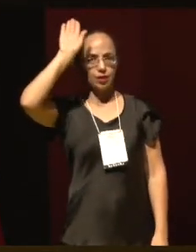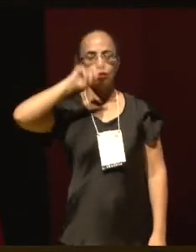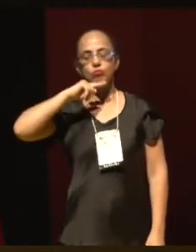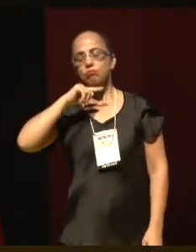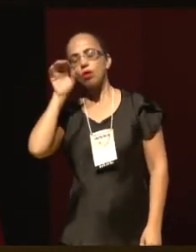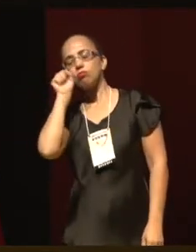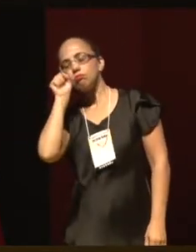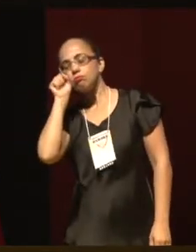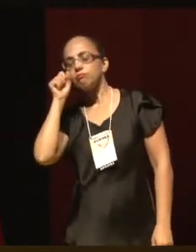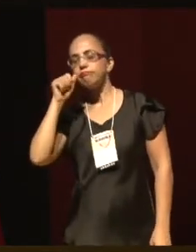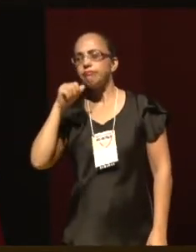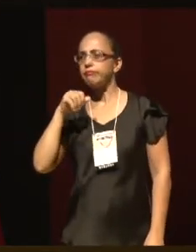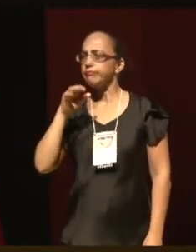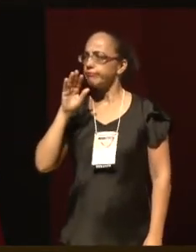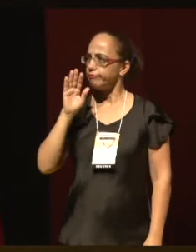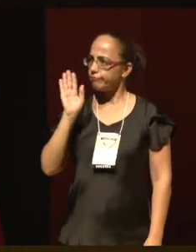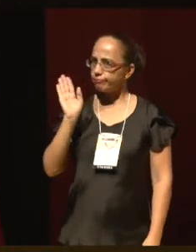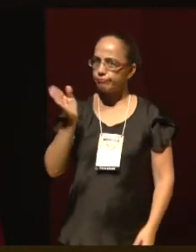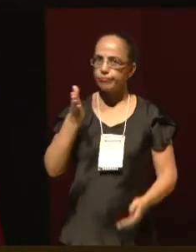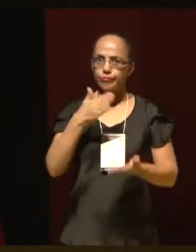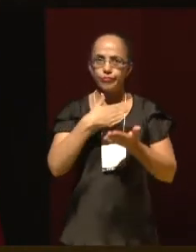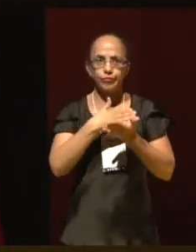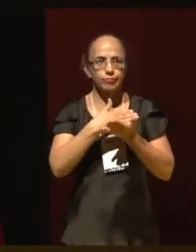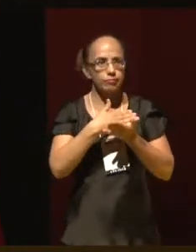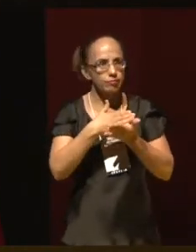Estão começando a fazer um transtorno.